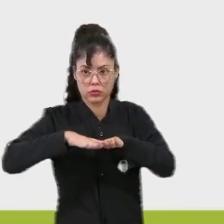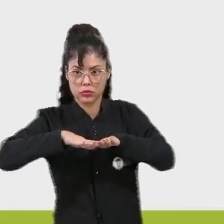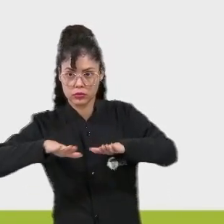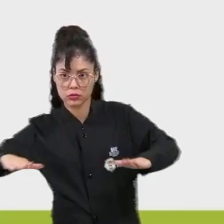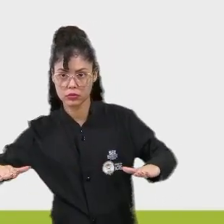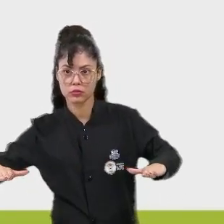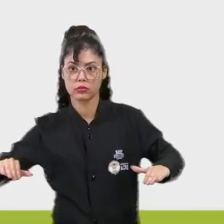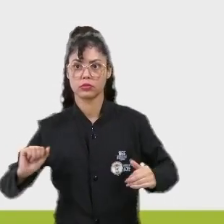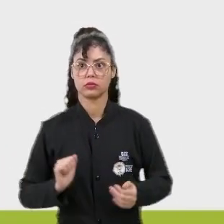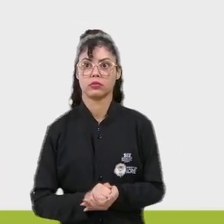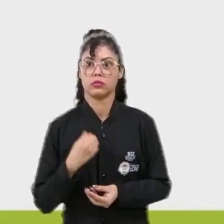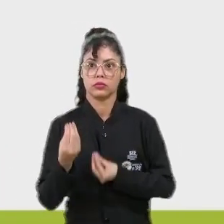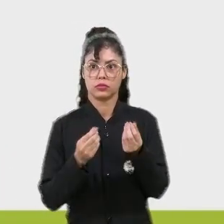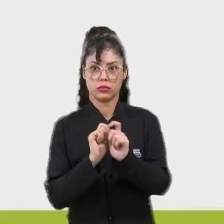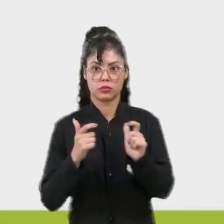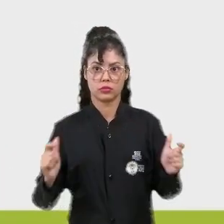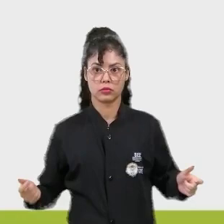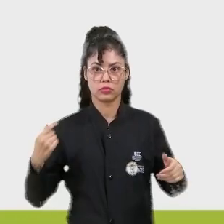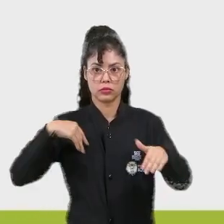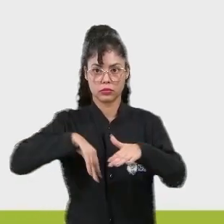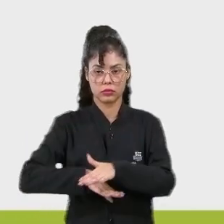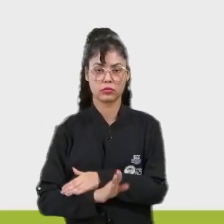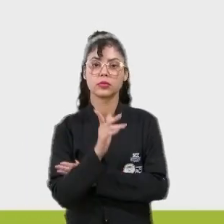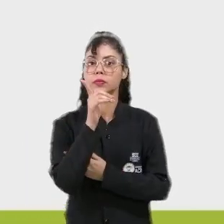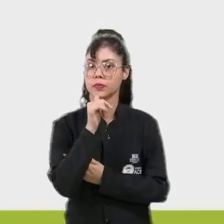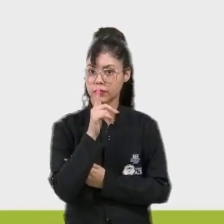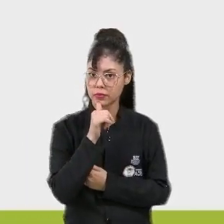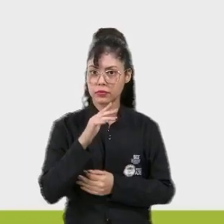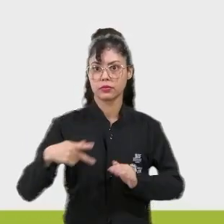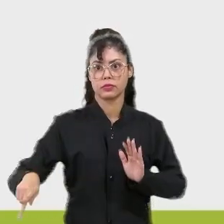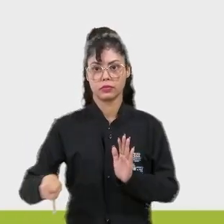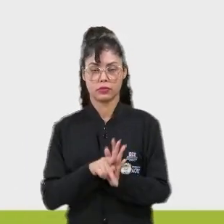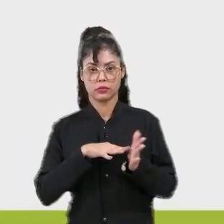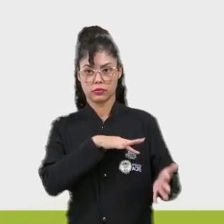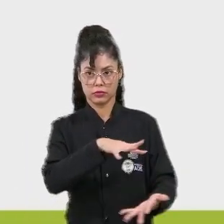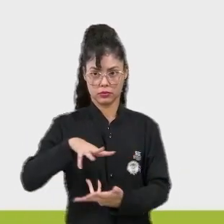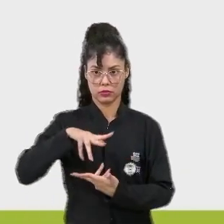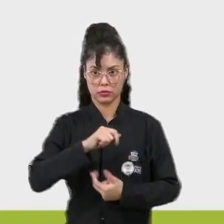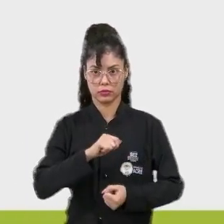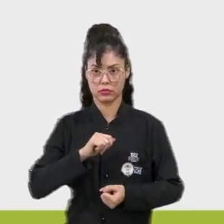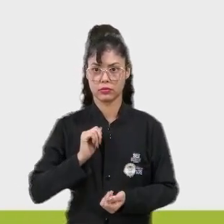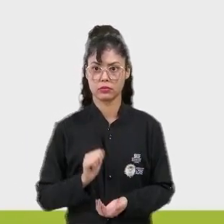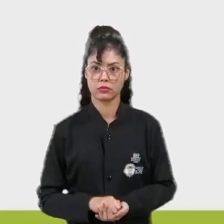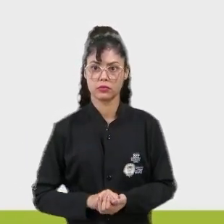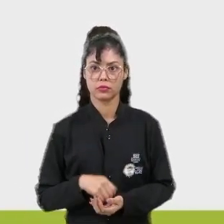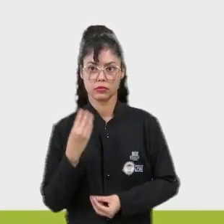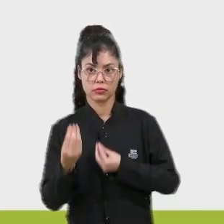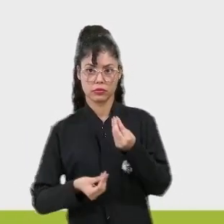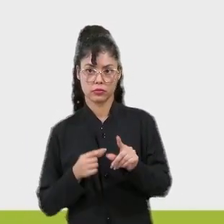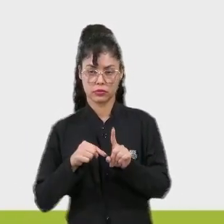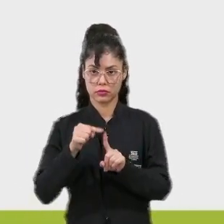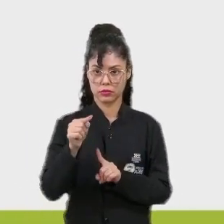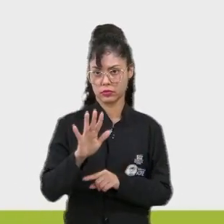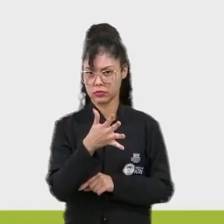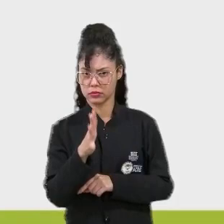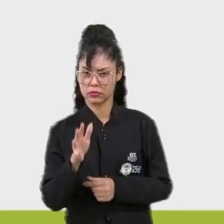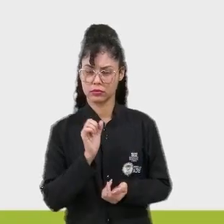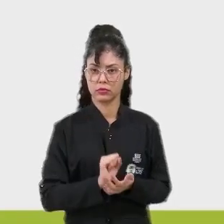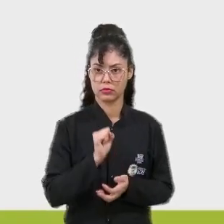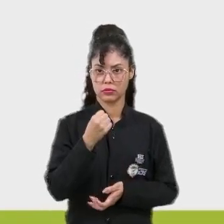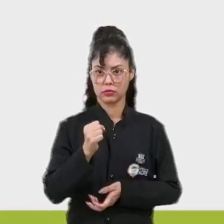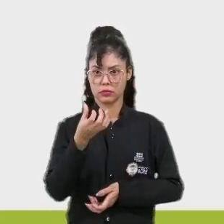Alter do Chão como o maior depósito de água potável do planeta. Com volume estimado